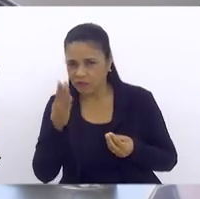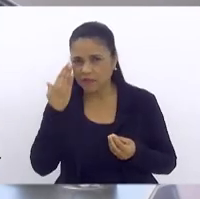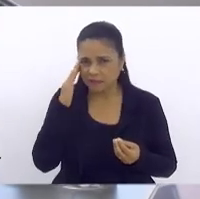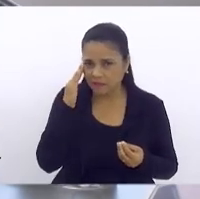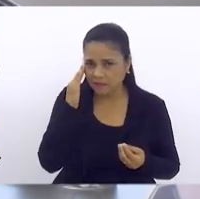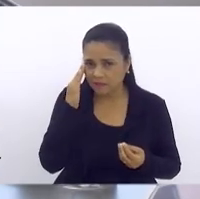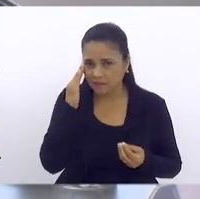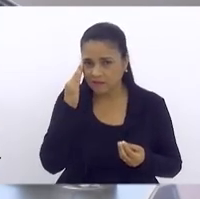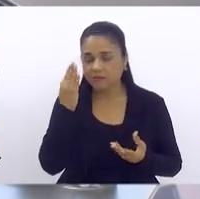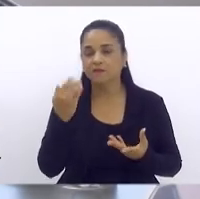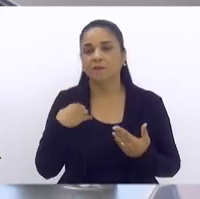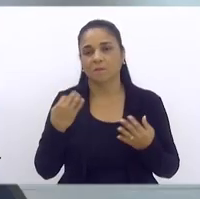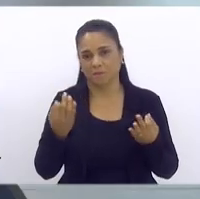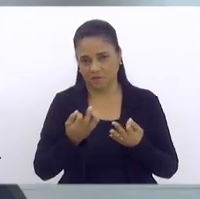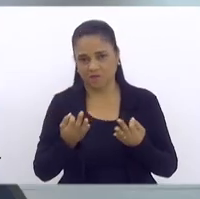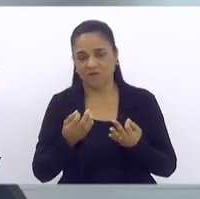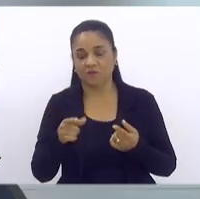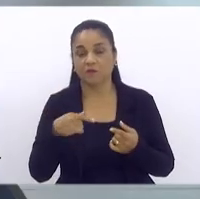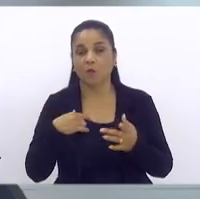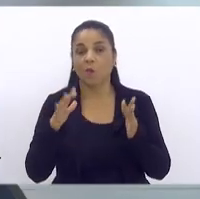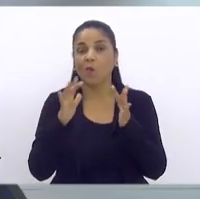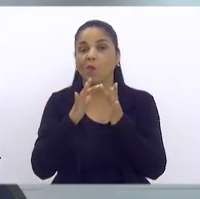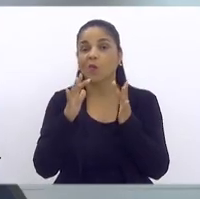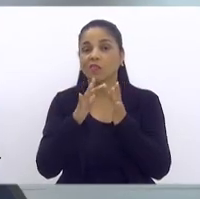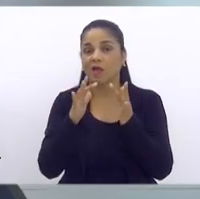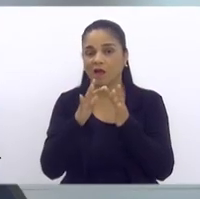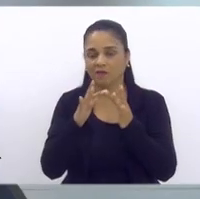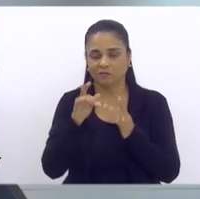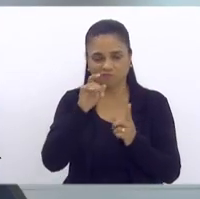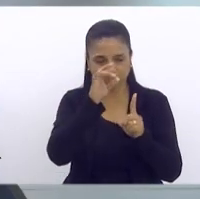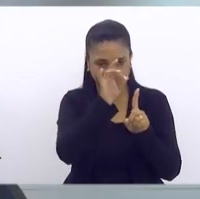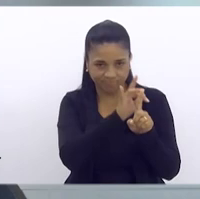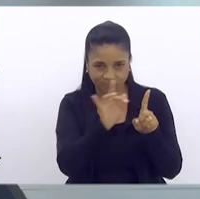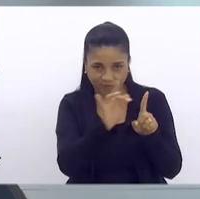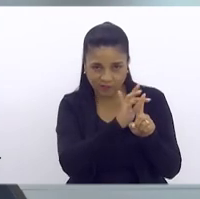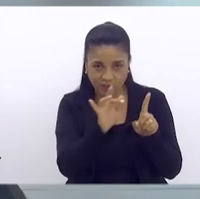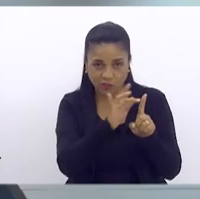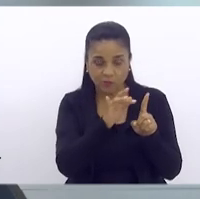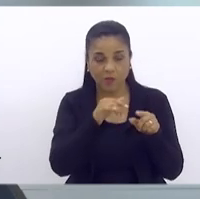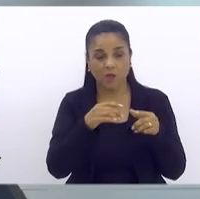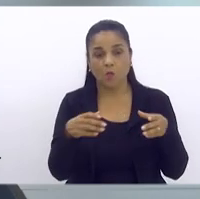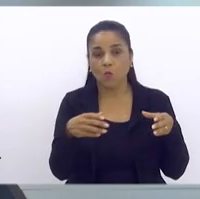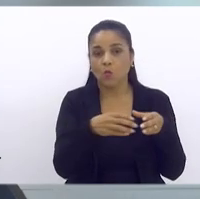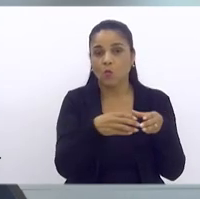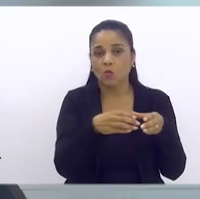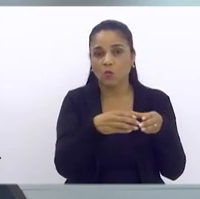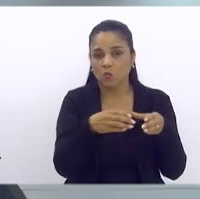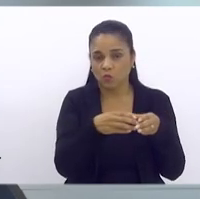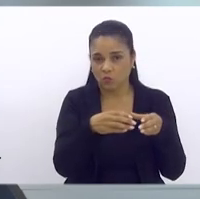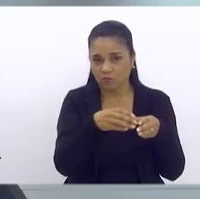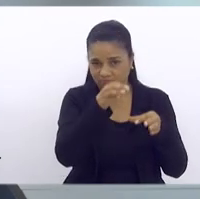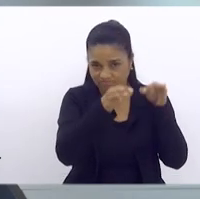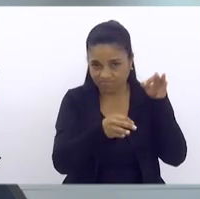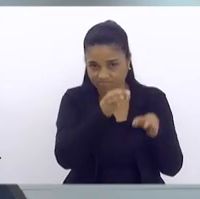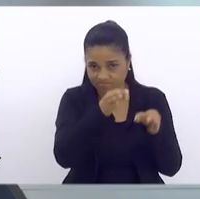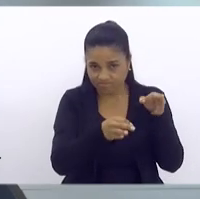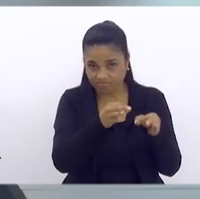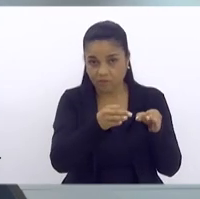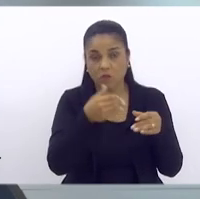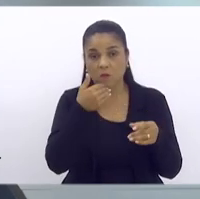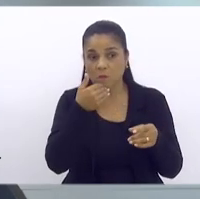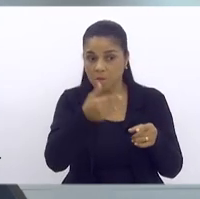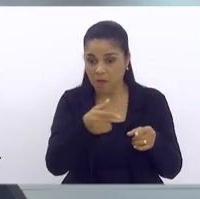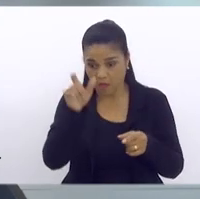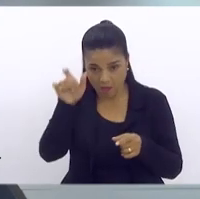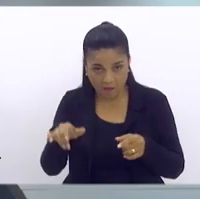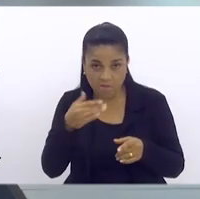favor. Não, perfeito. É, o contato da vítima ele é feito diretamente pela equipe do magistrado ou da magistrada. Então, quando a vítima faz o pedido